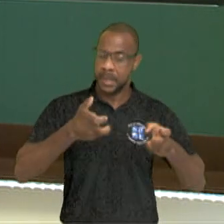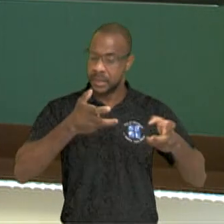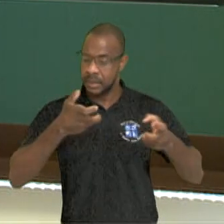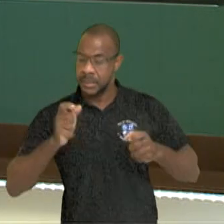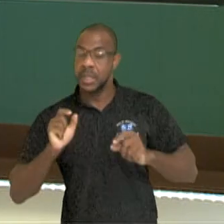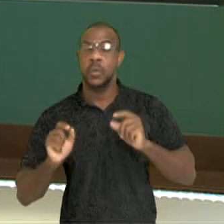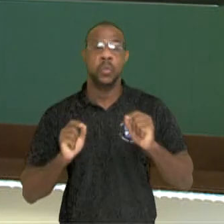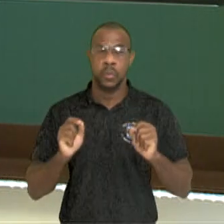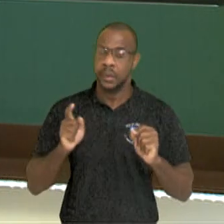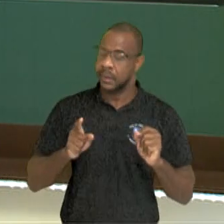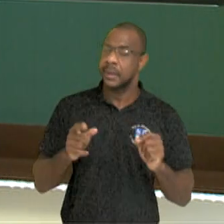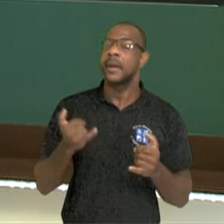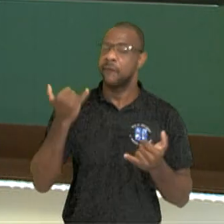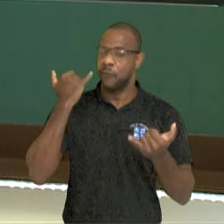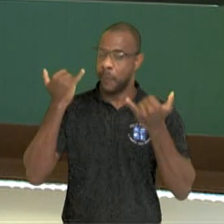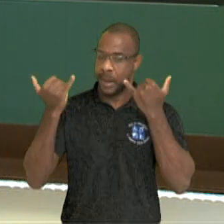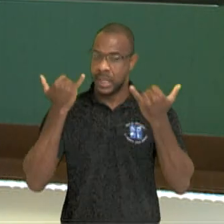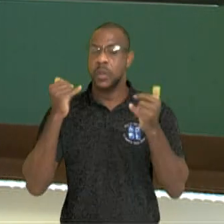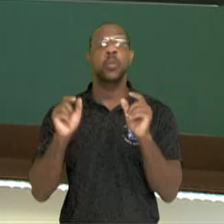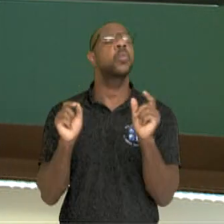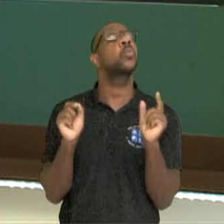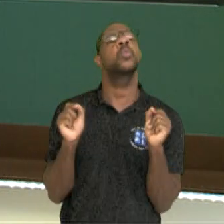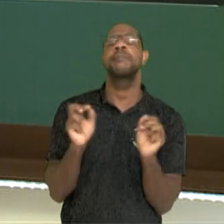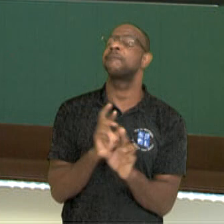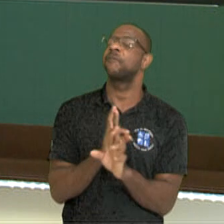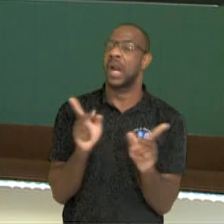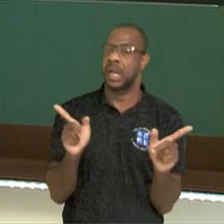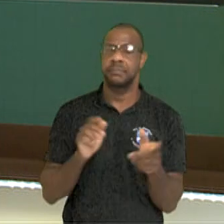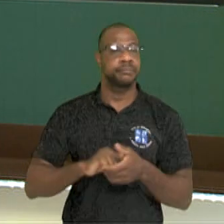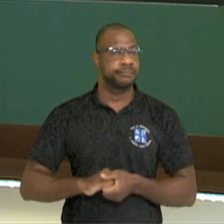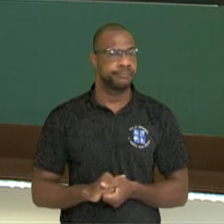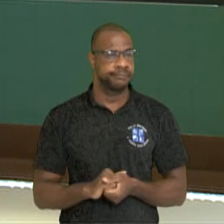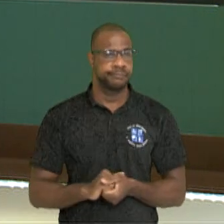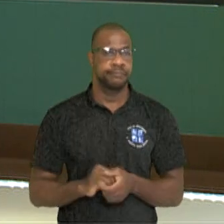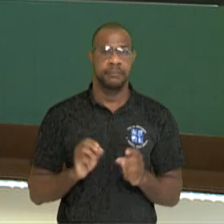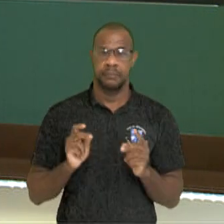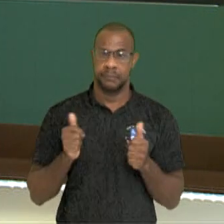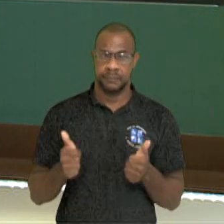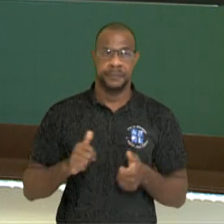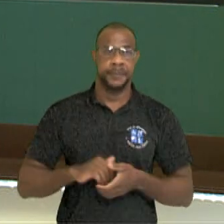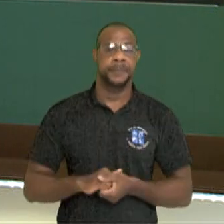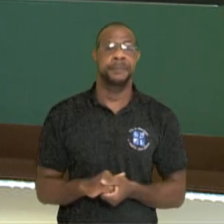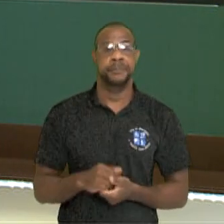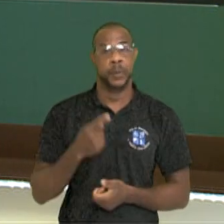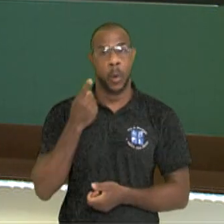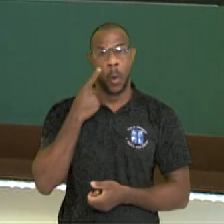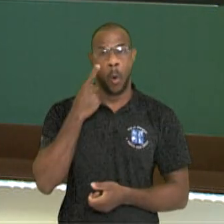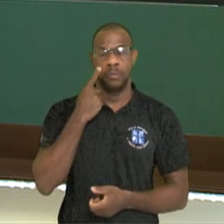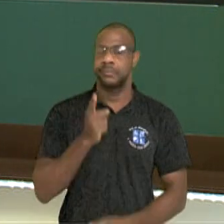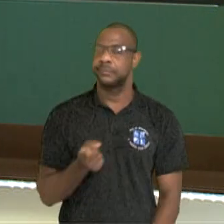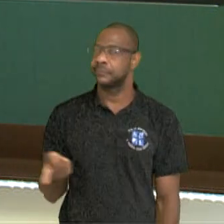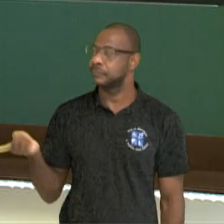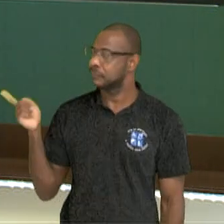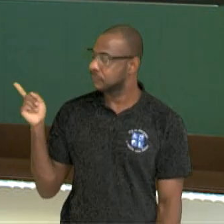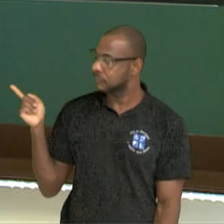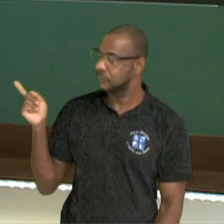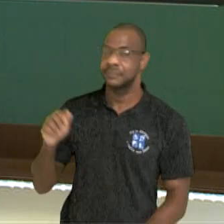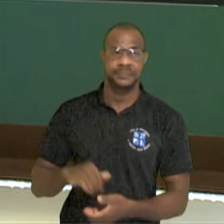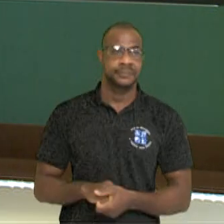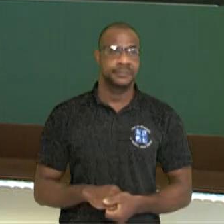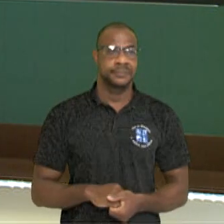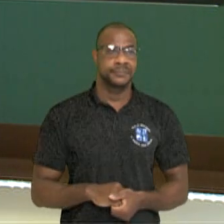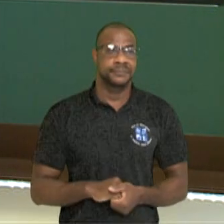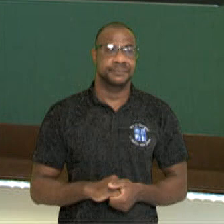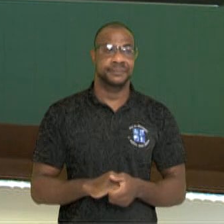analisar vão ser informações diferentes, ok? Então, veja, ó, as